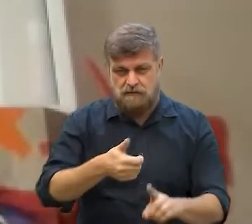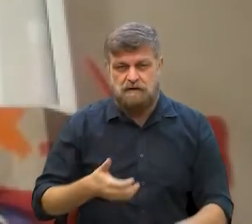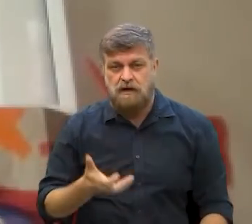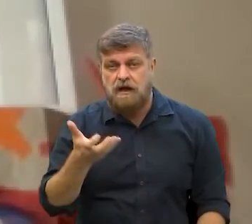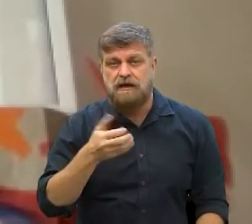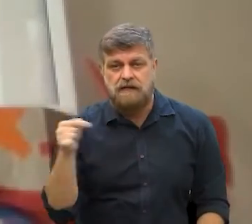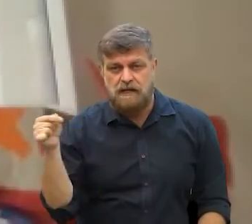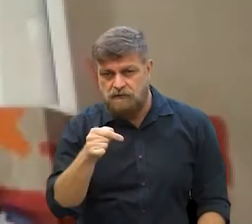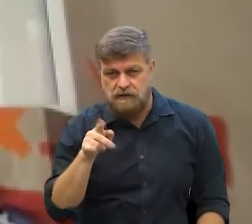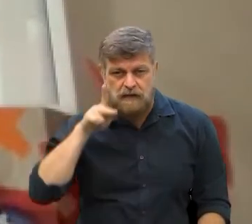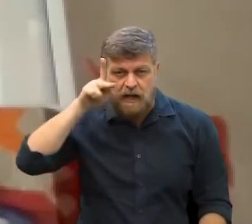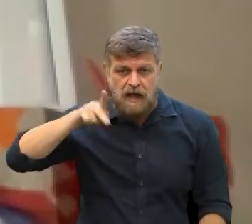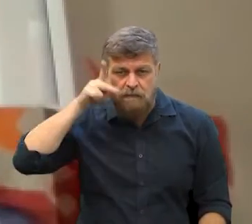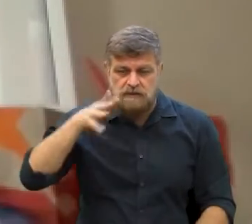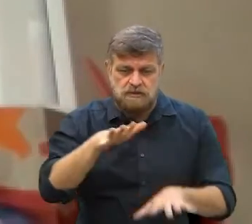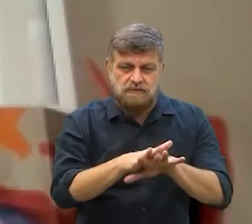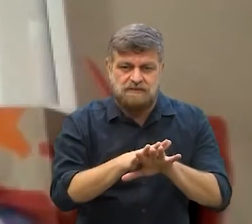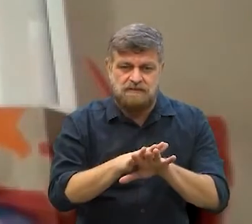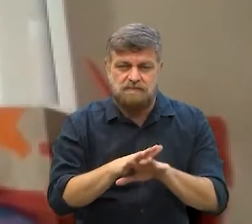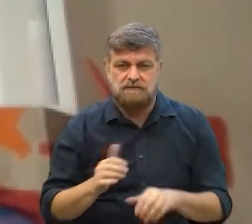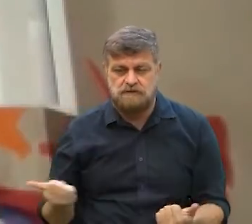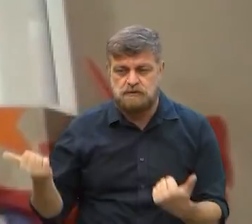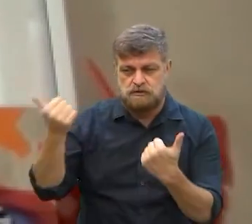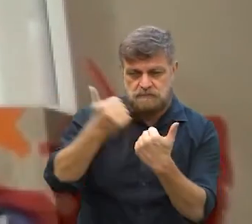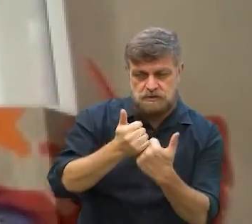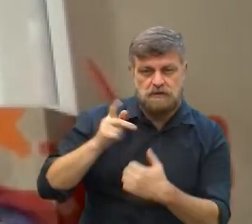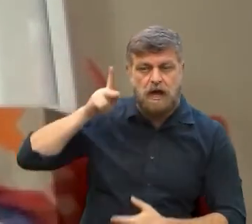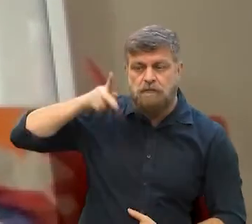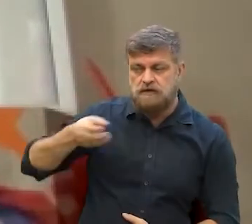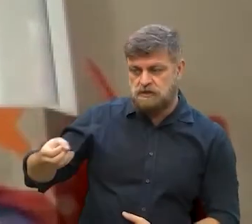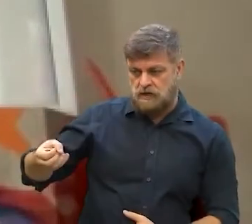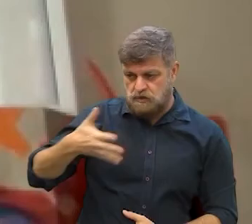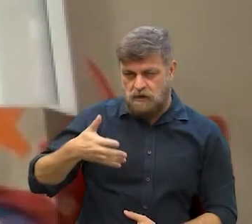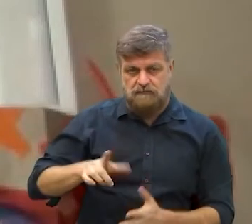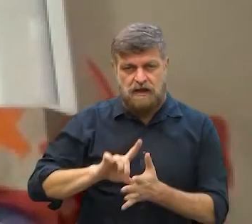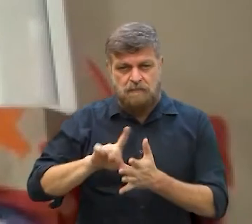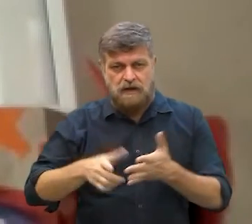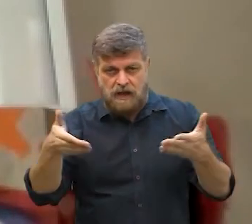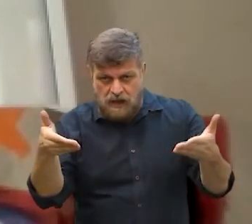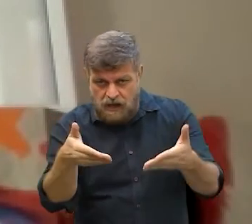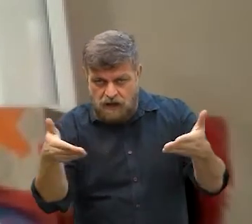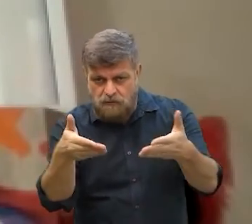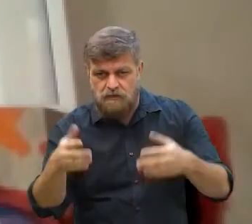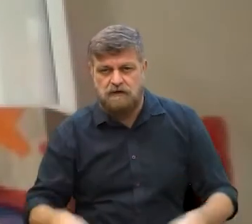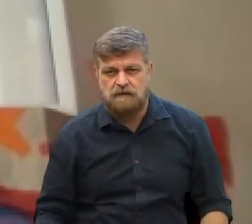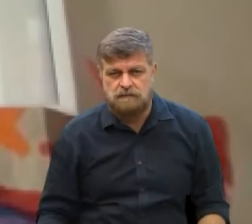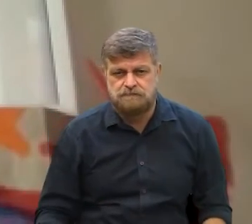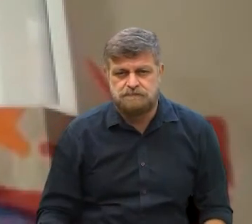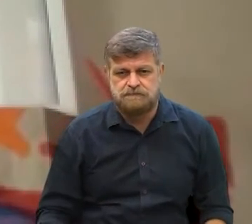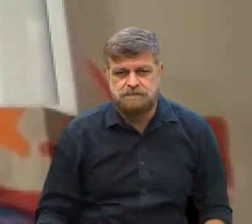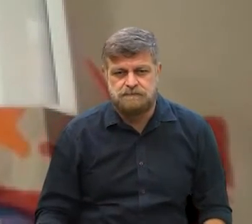queriam que ela fosse substituída por uma nova política, e depois, agora,